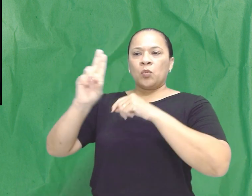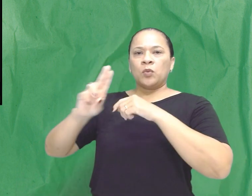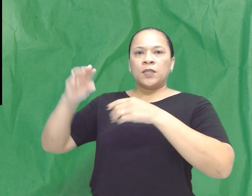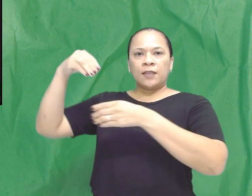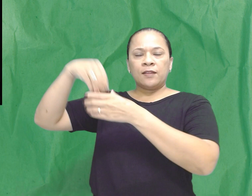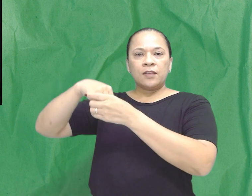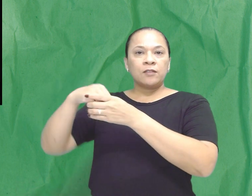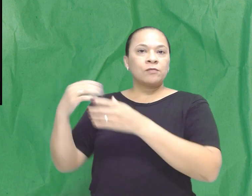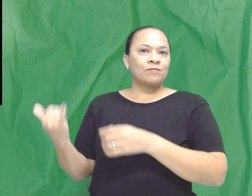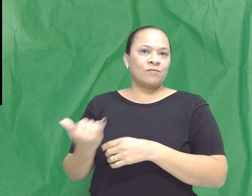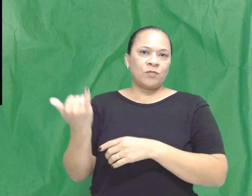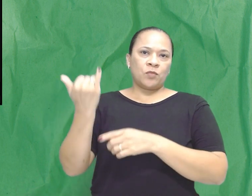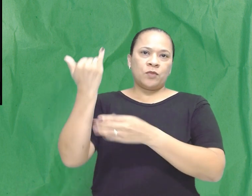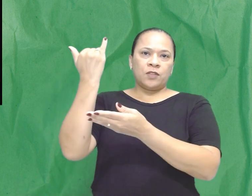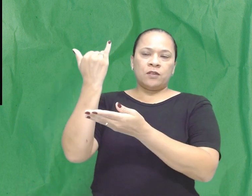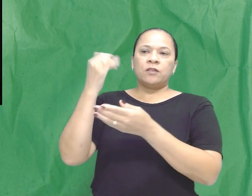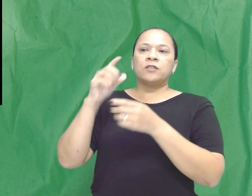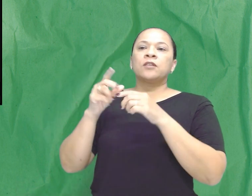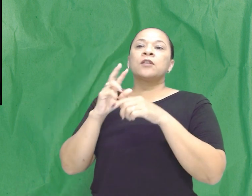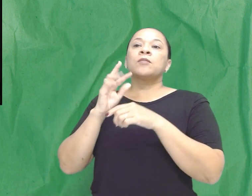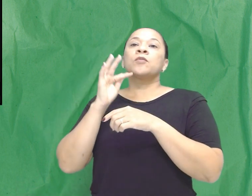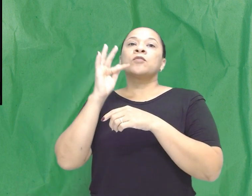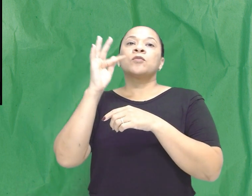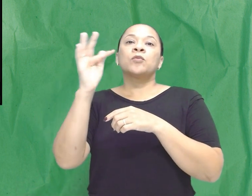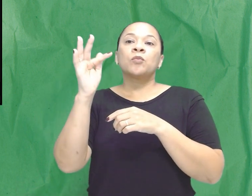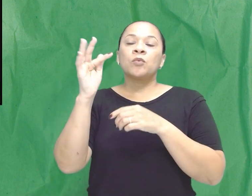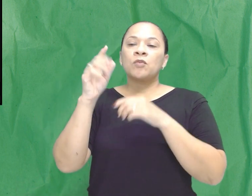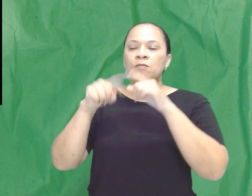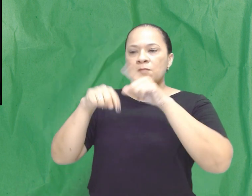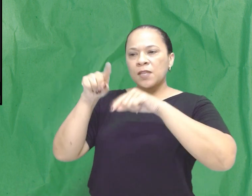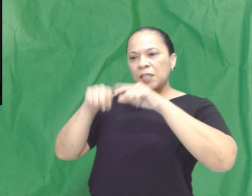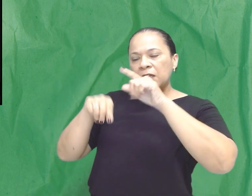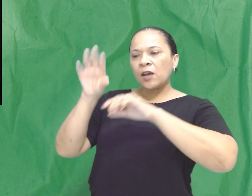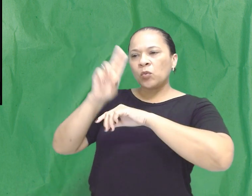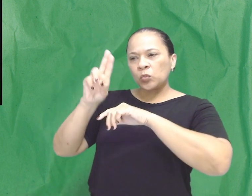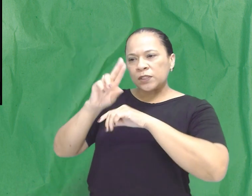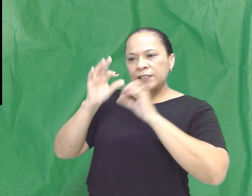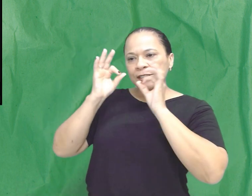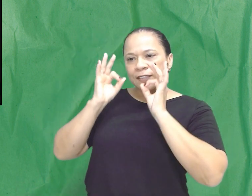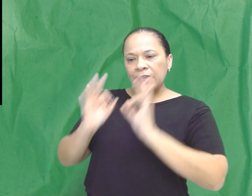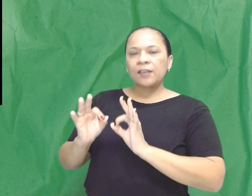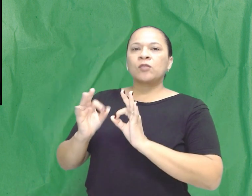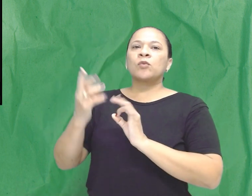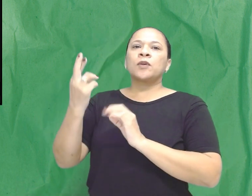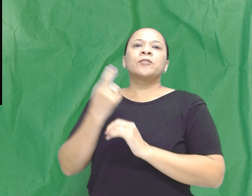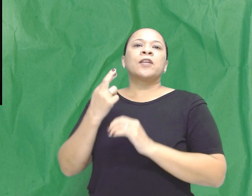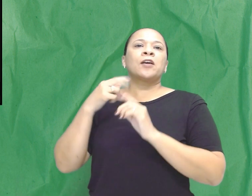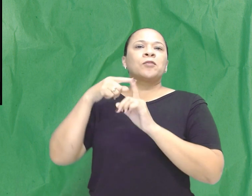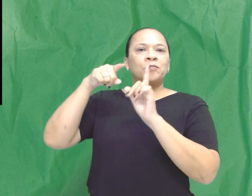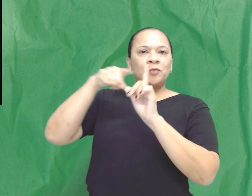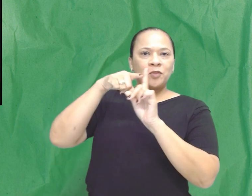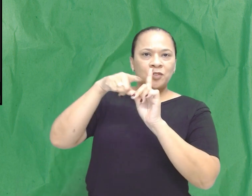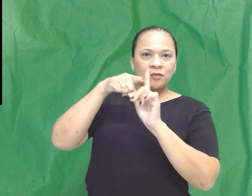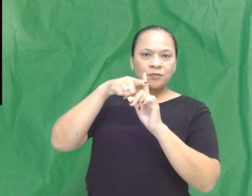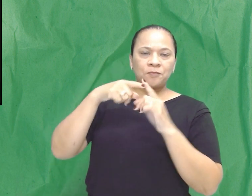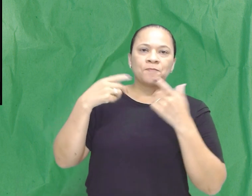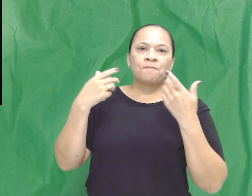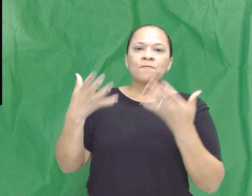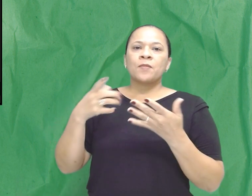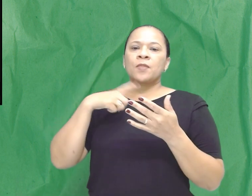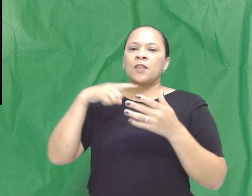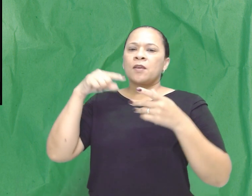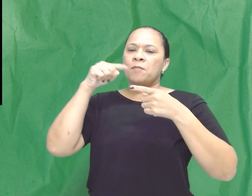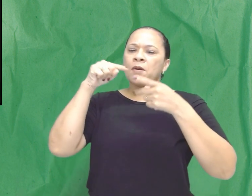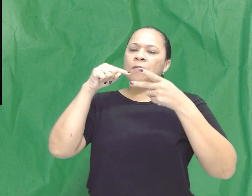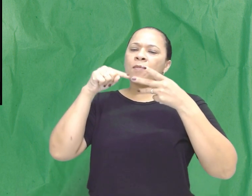receita até para poder ter o resultado esperado com relação ao produto. Eu elenquei aqui os 5 principais e a função